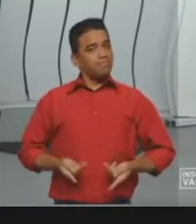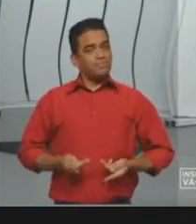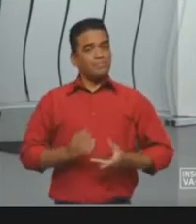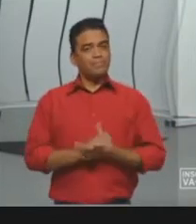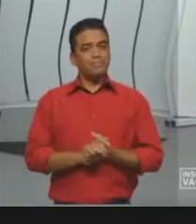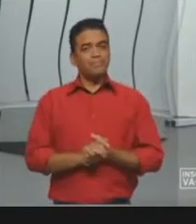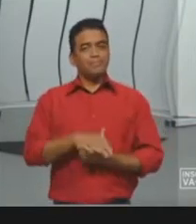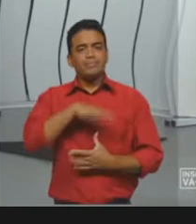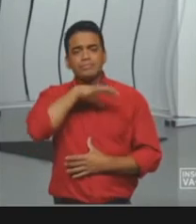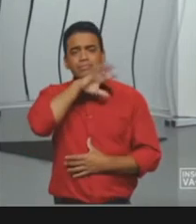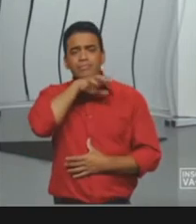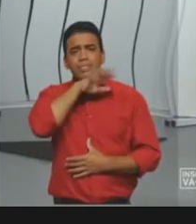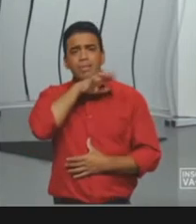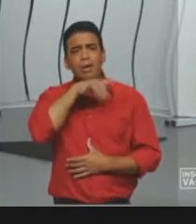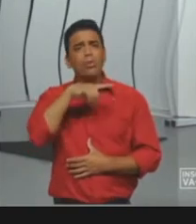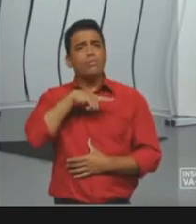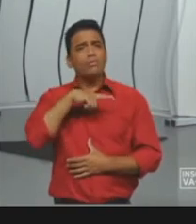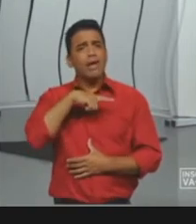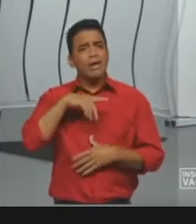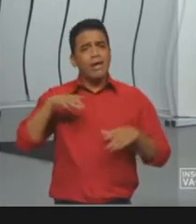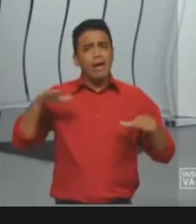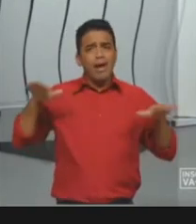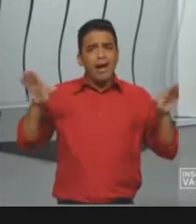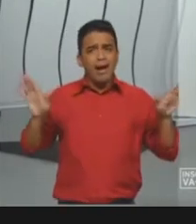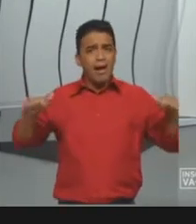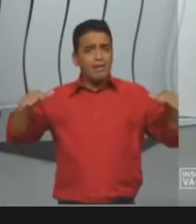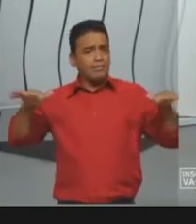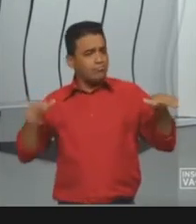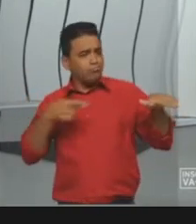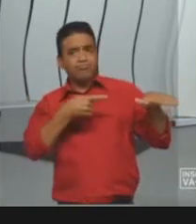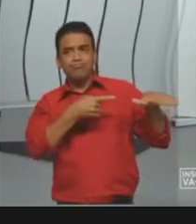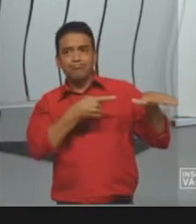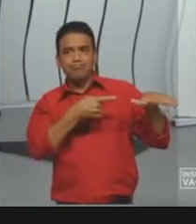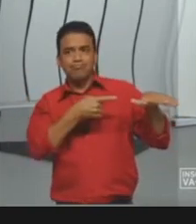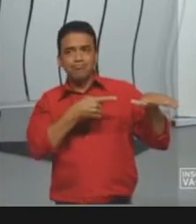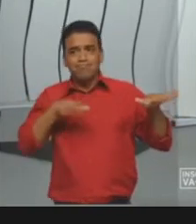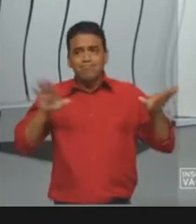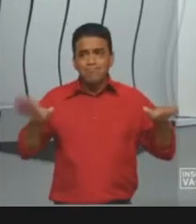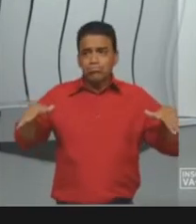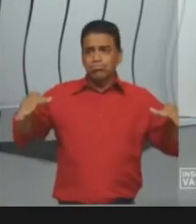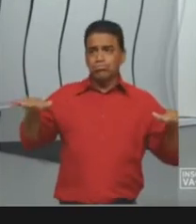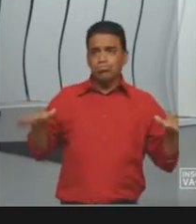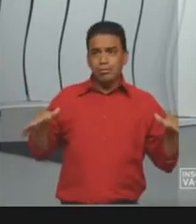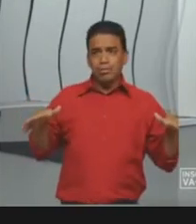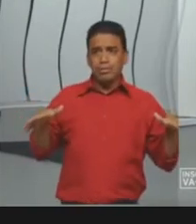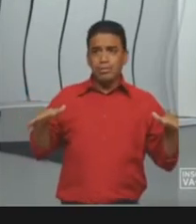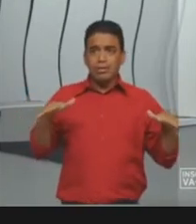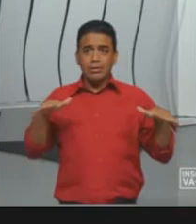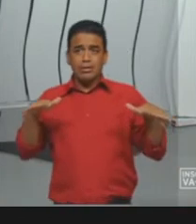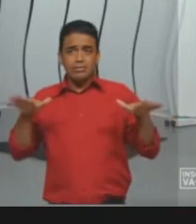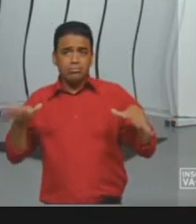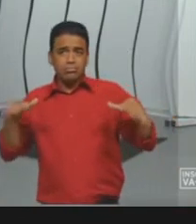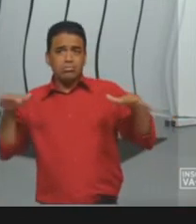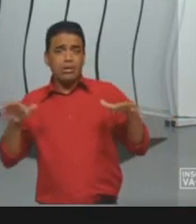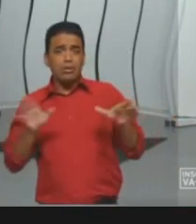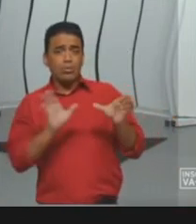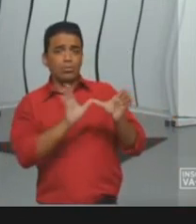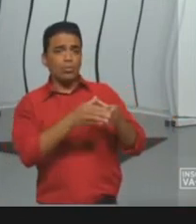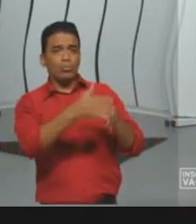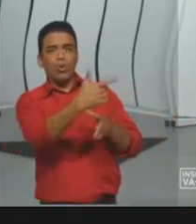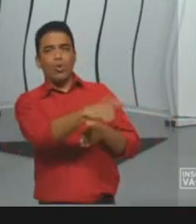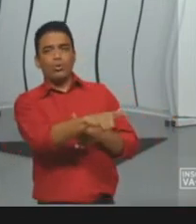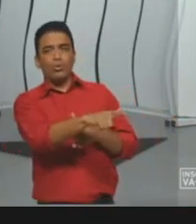Animais que têm asas, então é uma característica estrutural. Então os animais que têm asas podem ser classificados dentro de outro grupo. Então